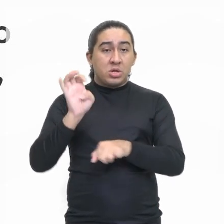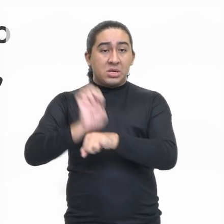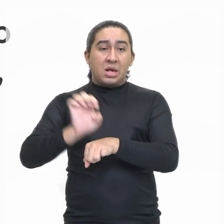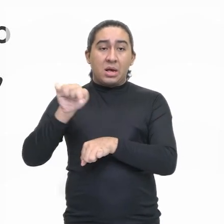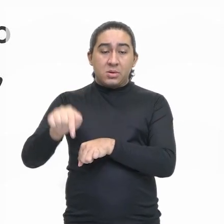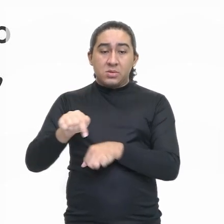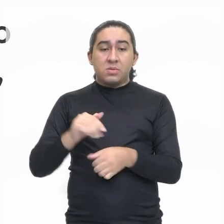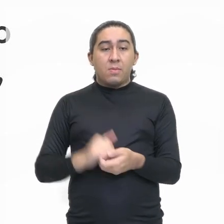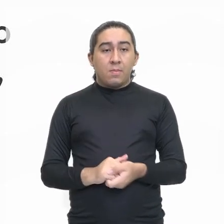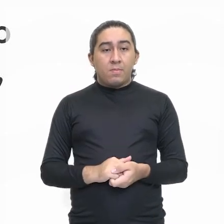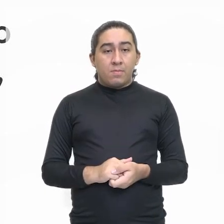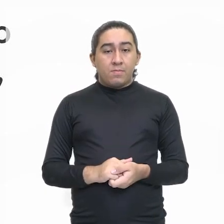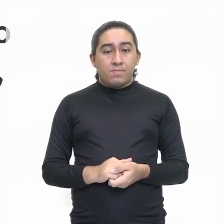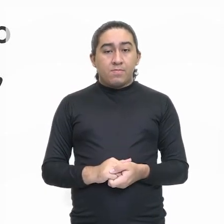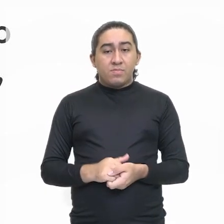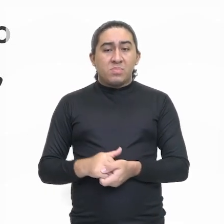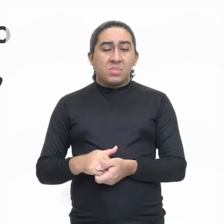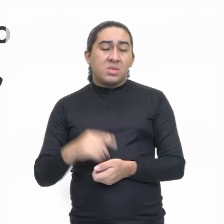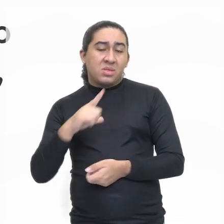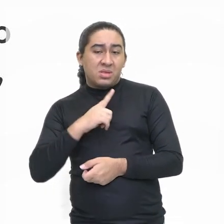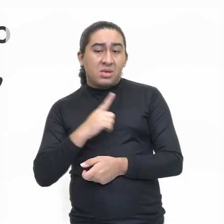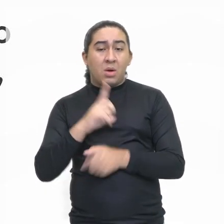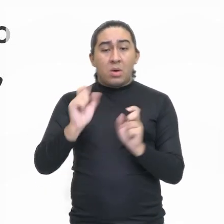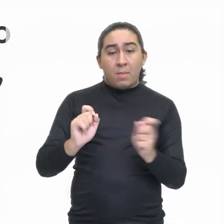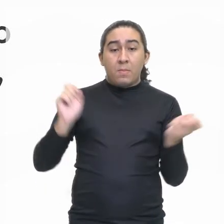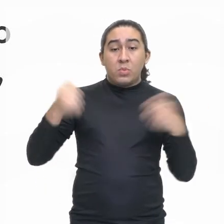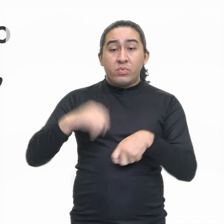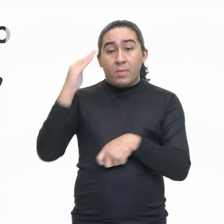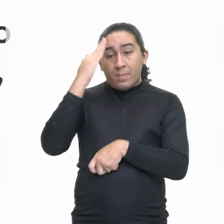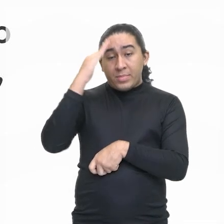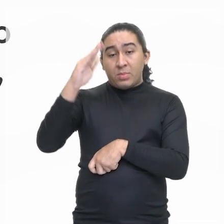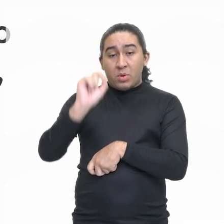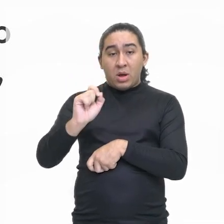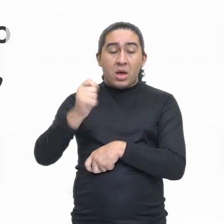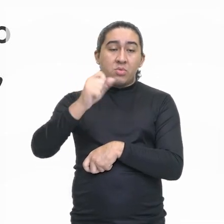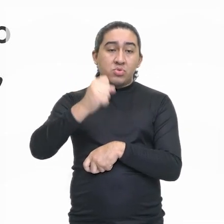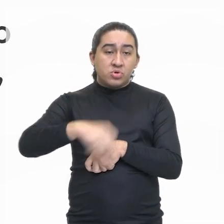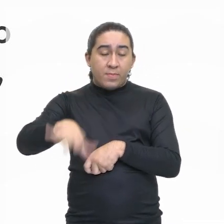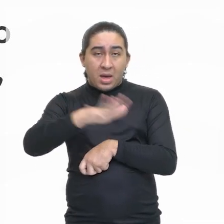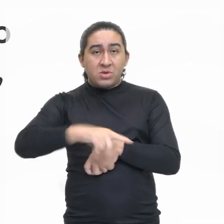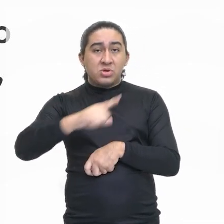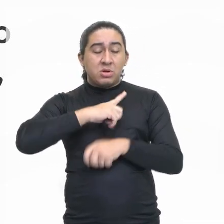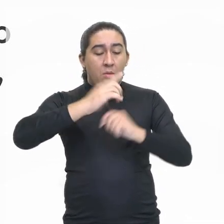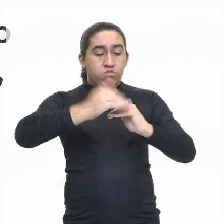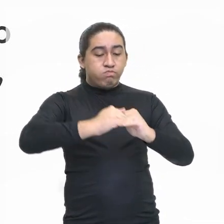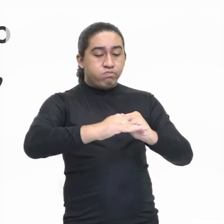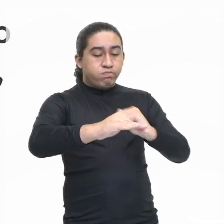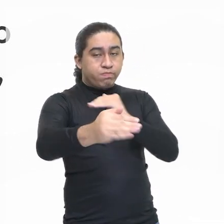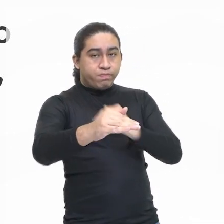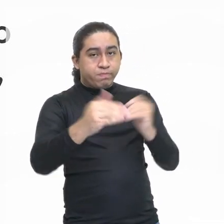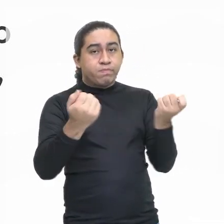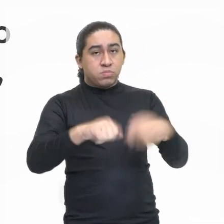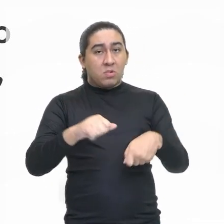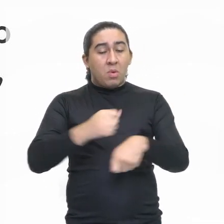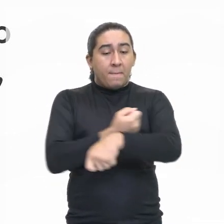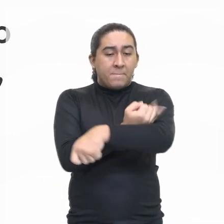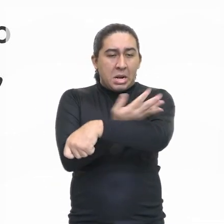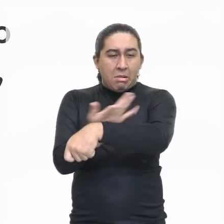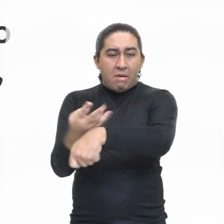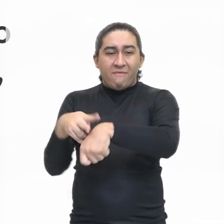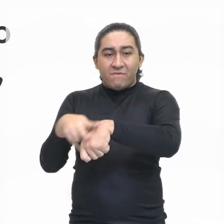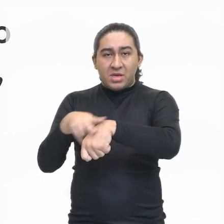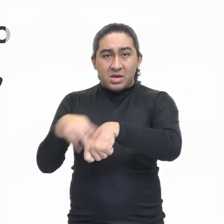Grande do Sul. Clima subtropical e predomínios de paisagens campestres recobertos